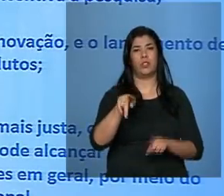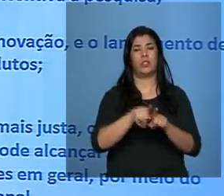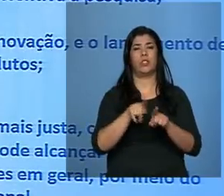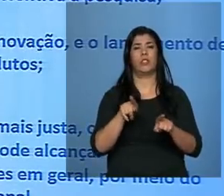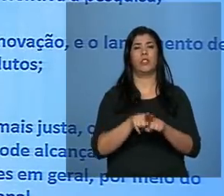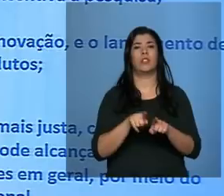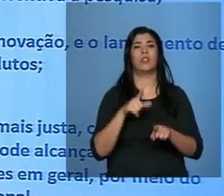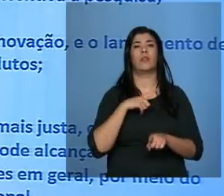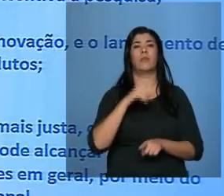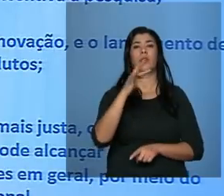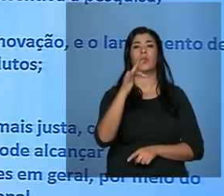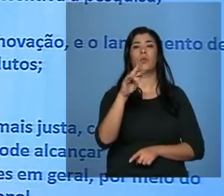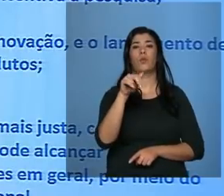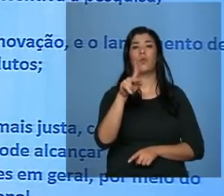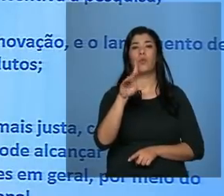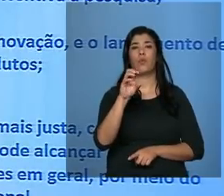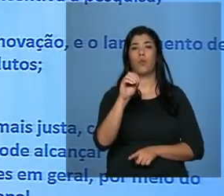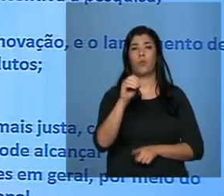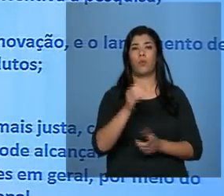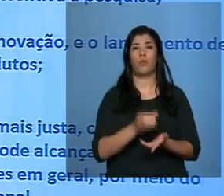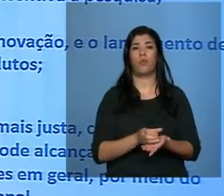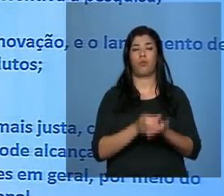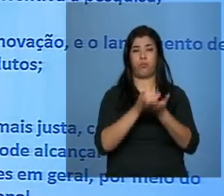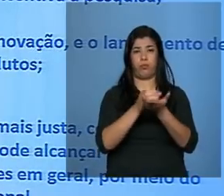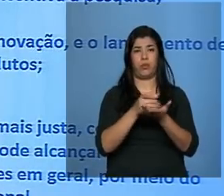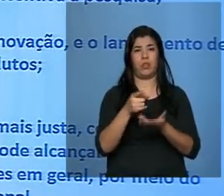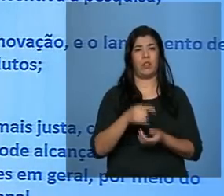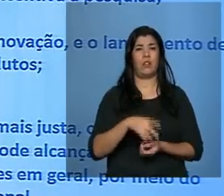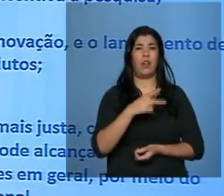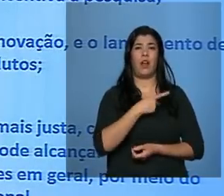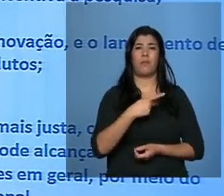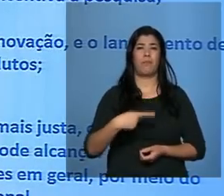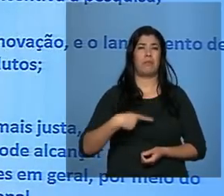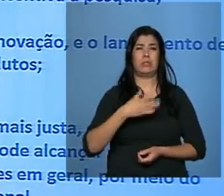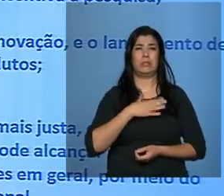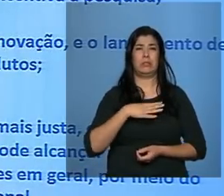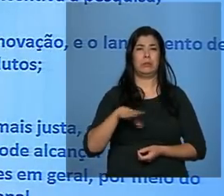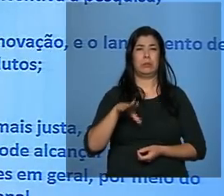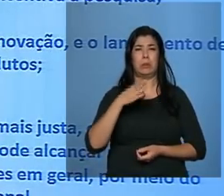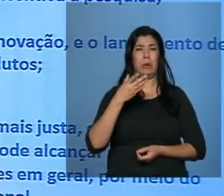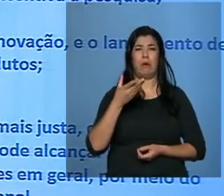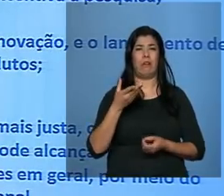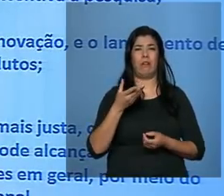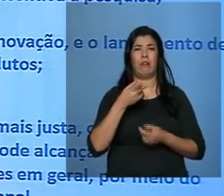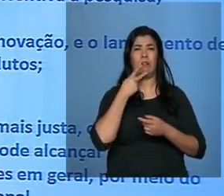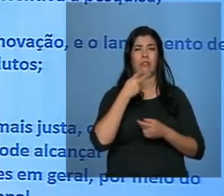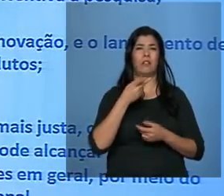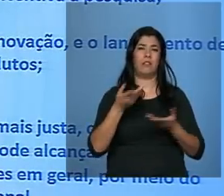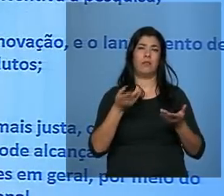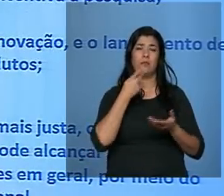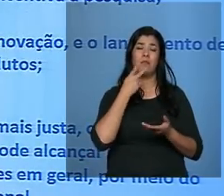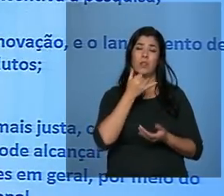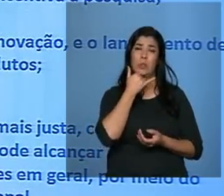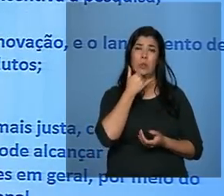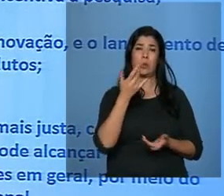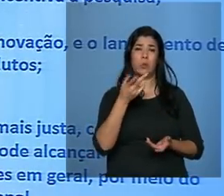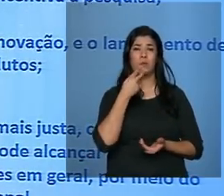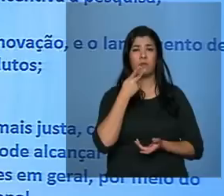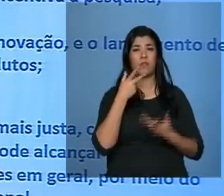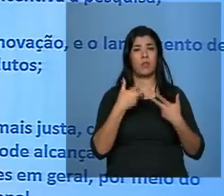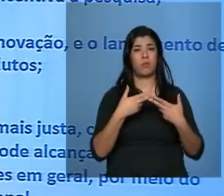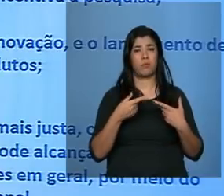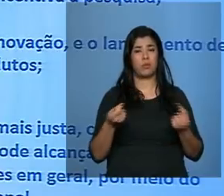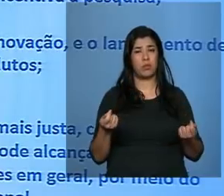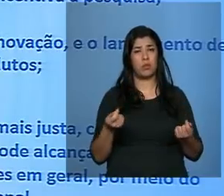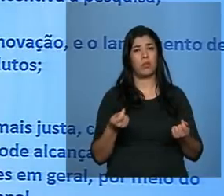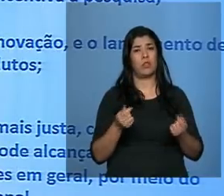que a Presidenta da República, aí eu vou revelar, ela não gosta muito que eu revele essas coisas dos bastidores, né? Mas eu vou cometer algumas